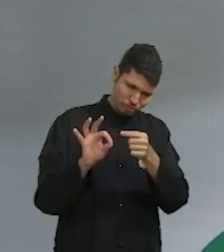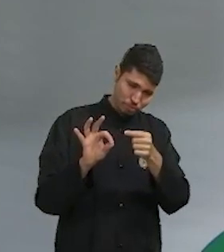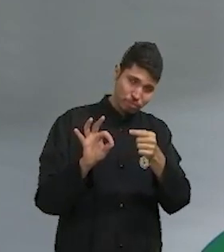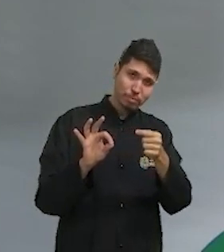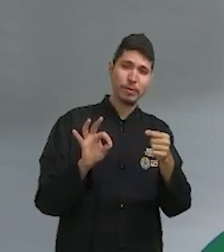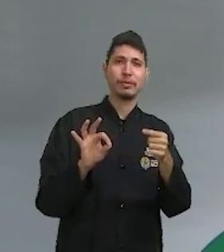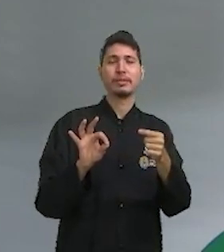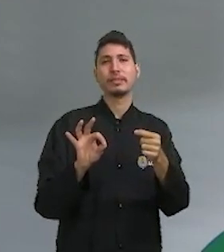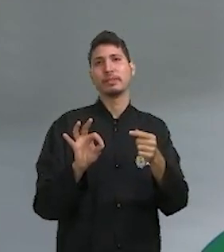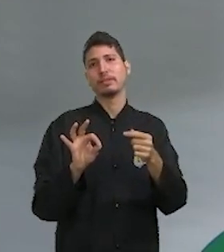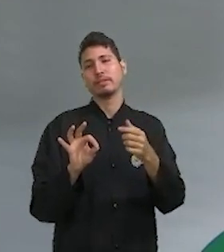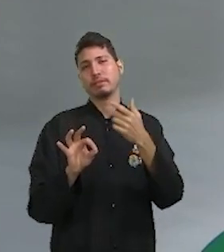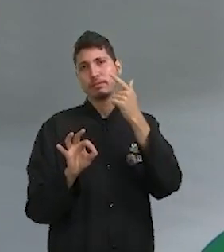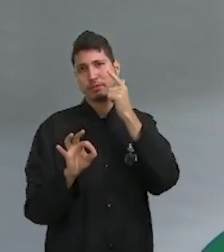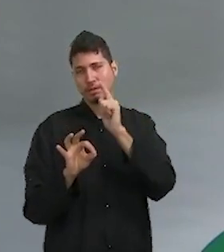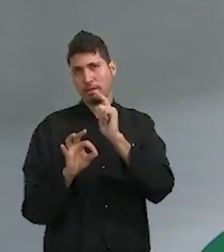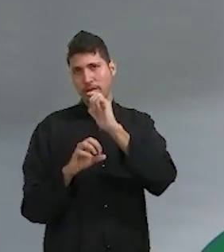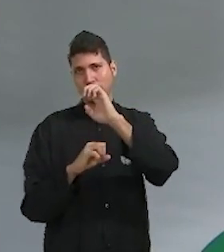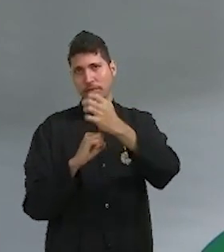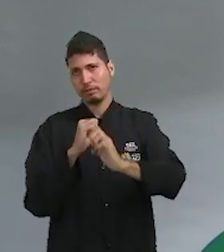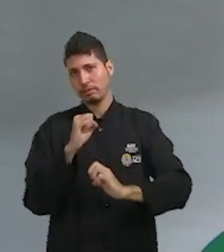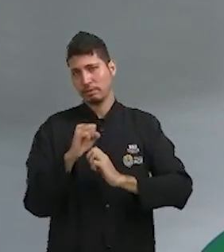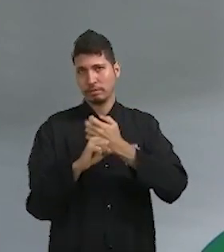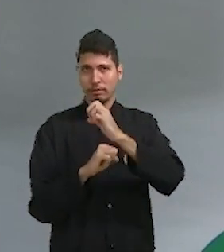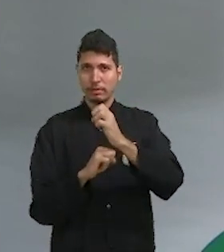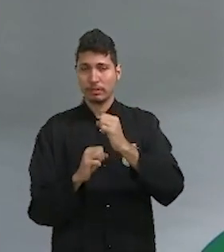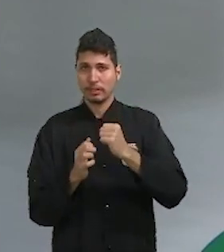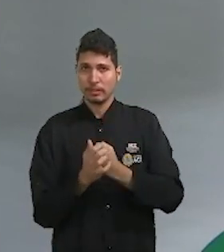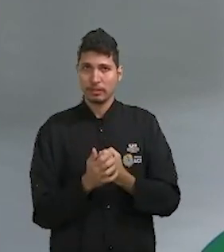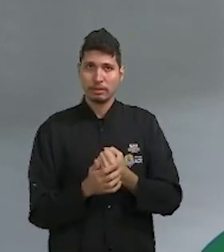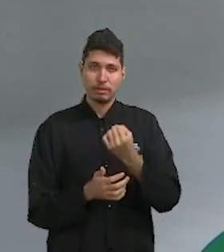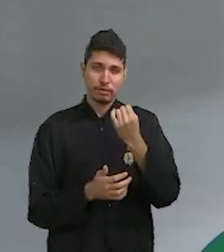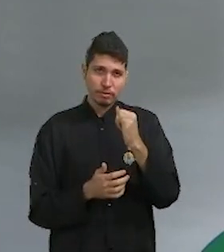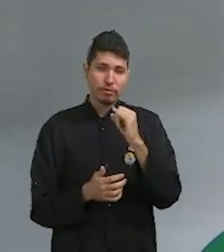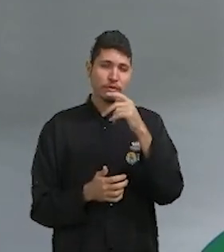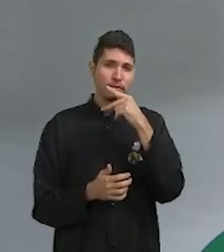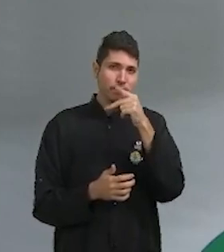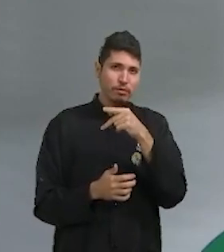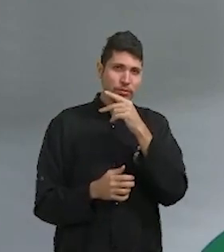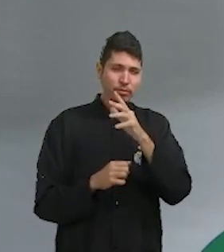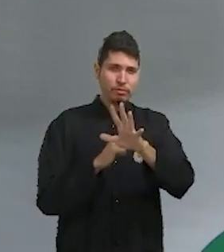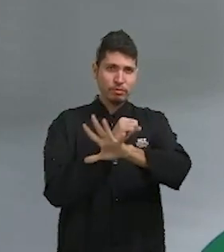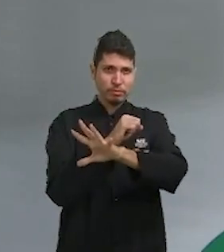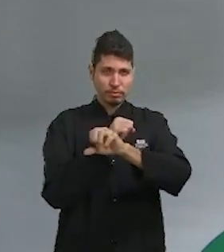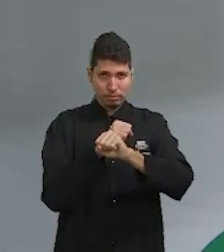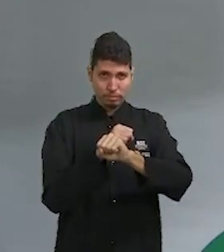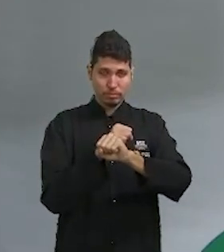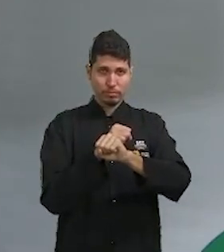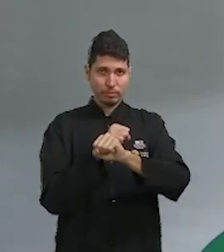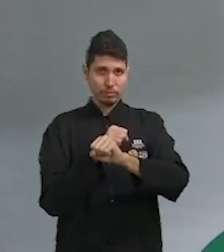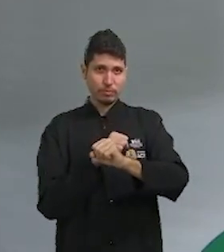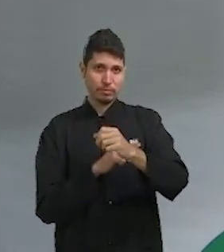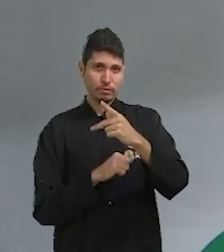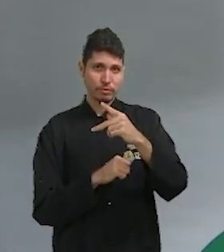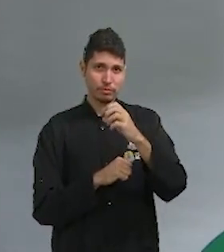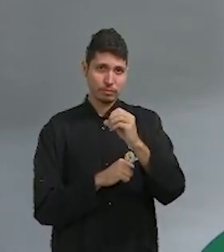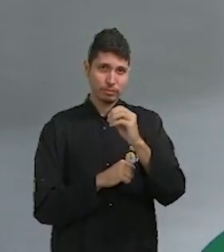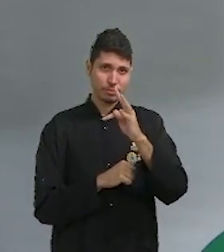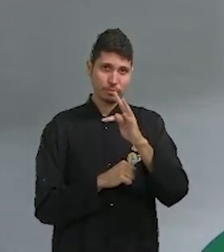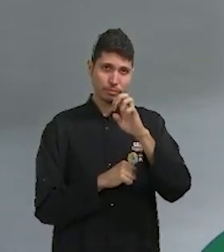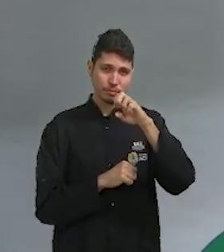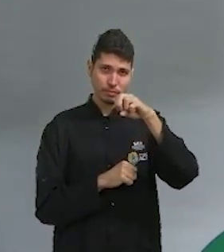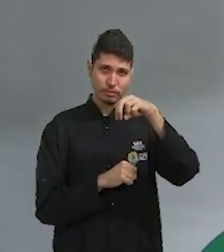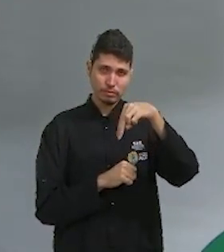elementos do grupo 13, quando falarmos de número de oxidação, potencial, também eles vão ficar